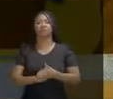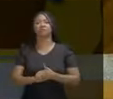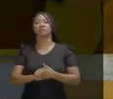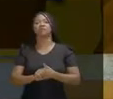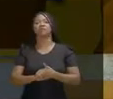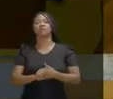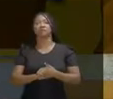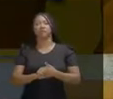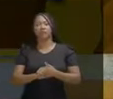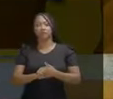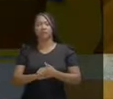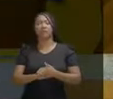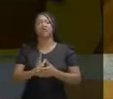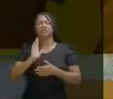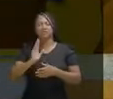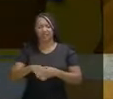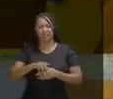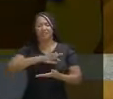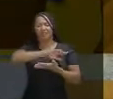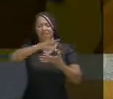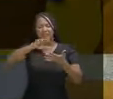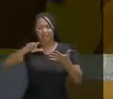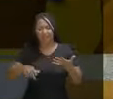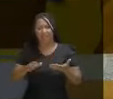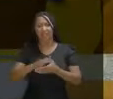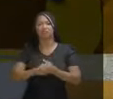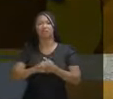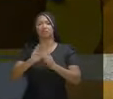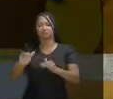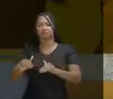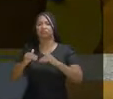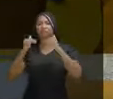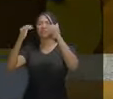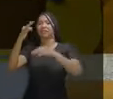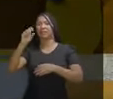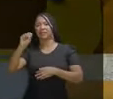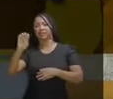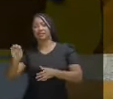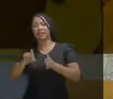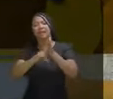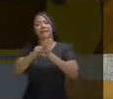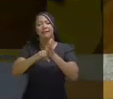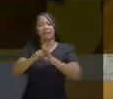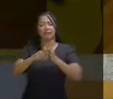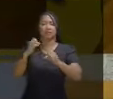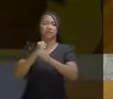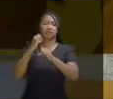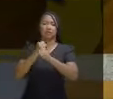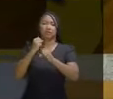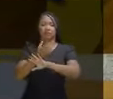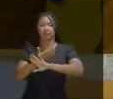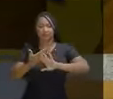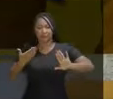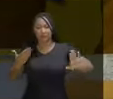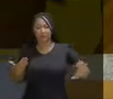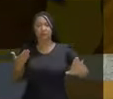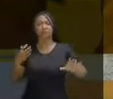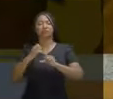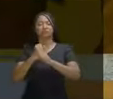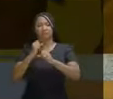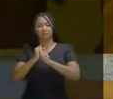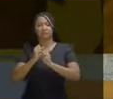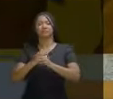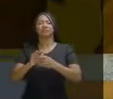As constantes decisões da Corte Superior de retorno dos na barra inferior, 16 e 10, 12/2/2024,